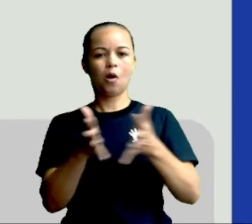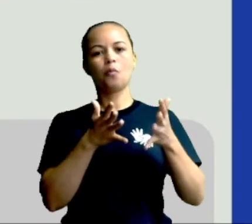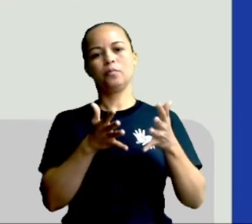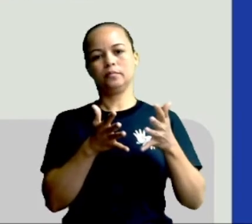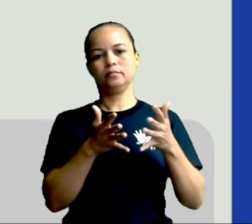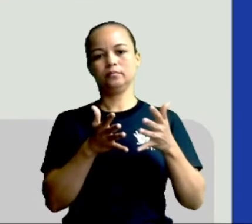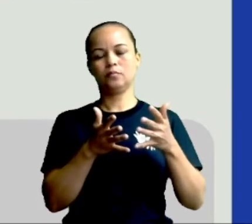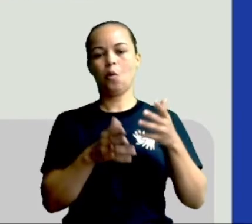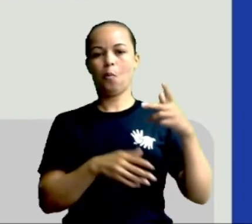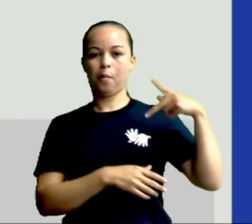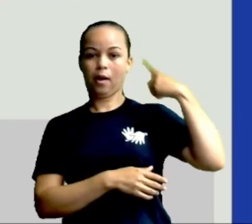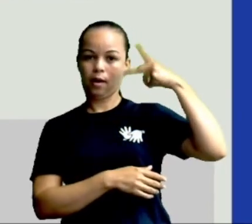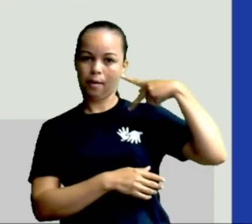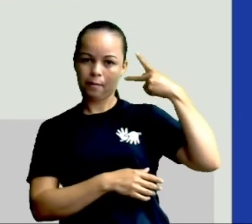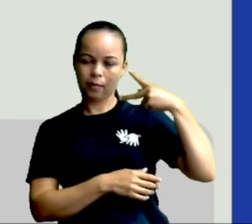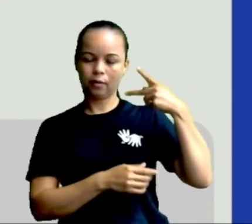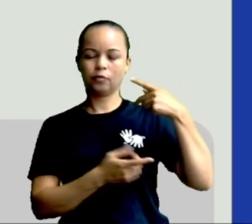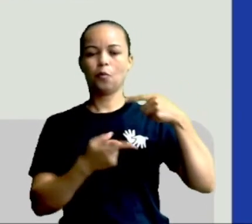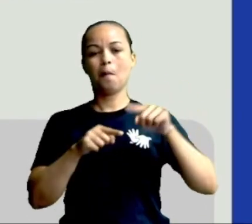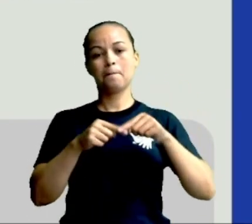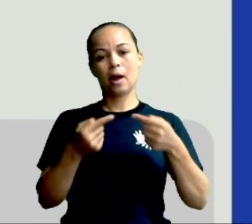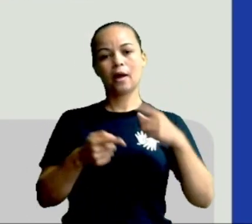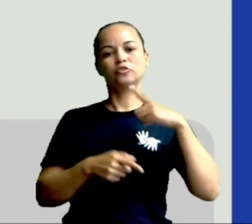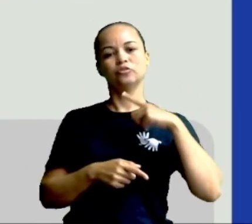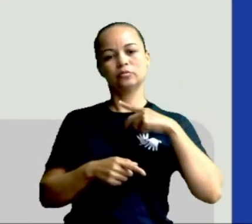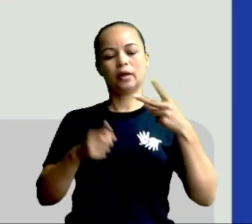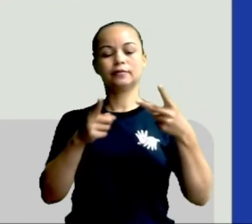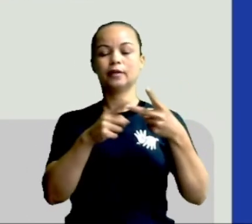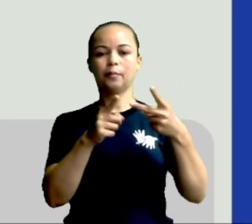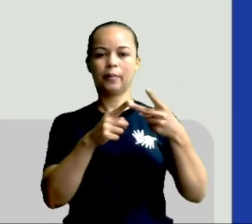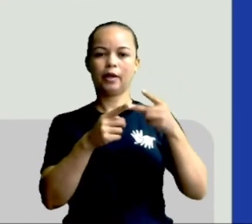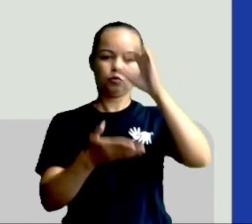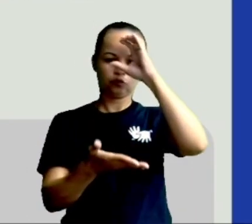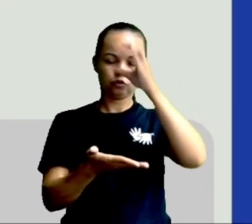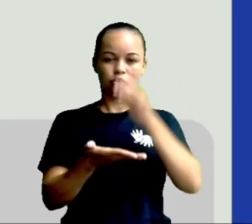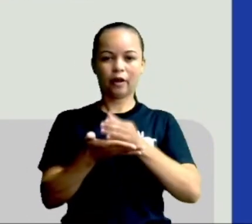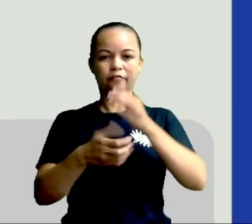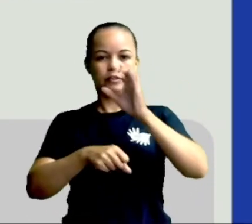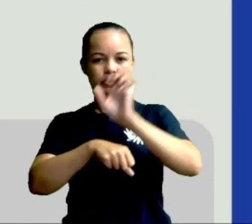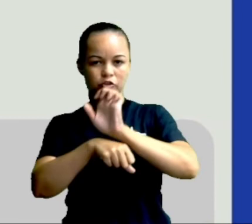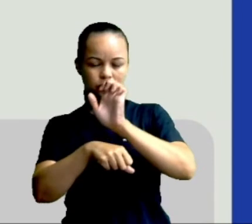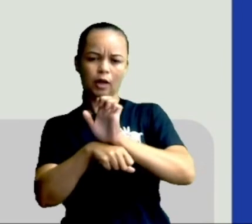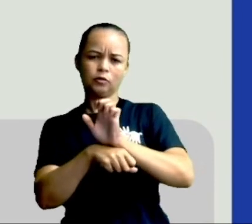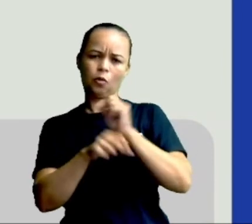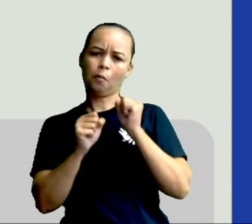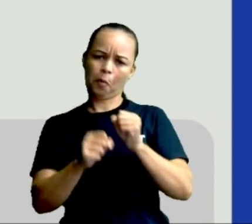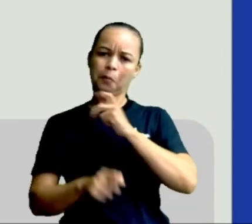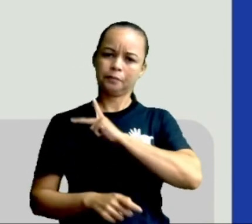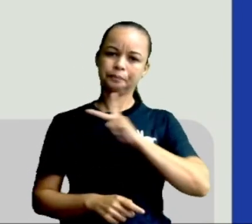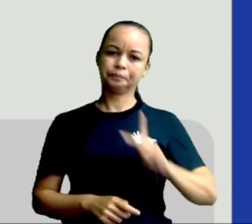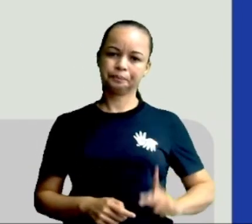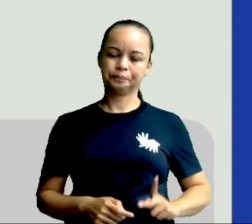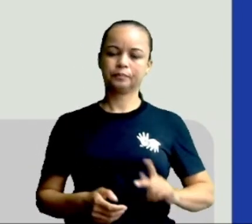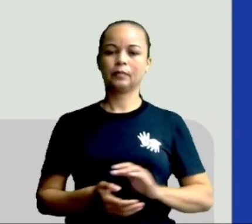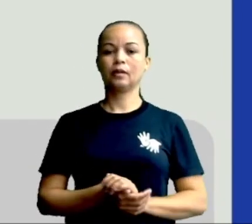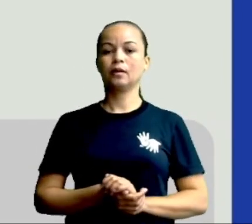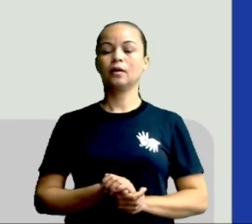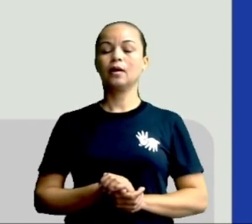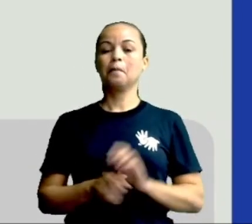não semipresidencialista tem o Parlamento e tem o chefe de estado que pode ser o presidente